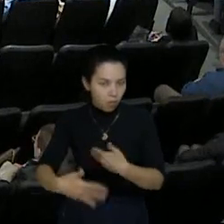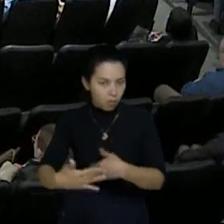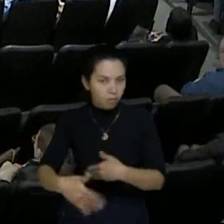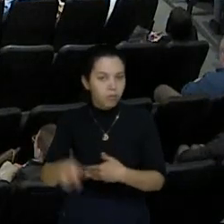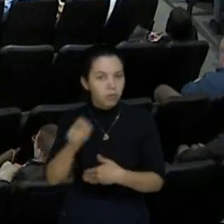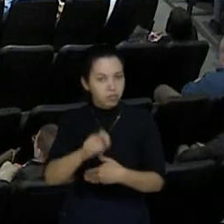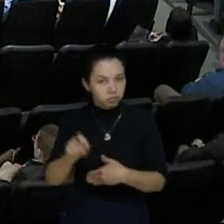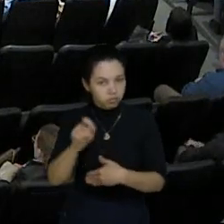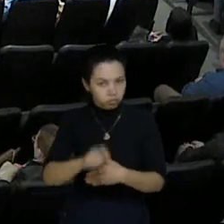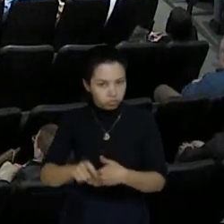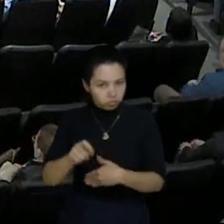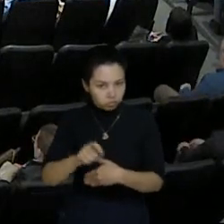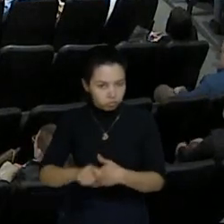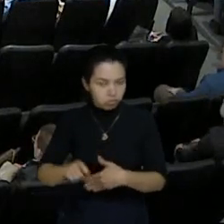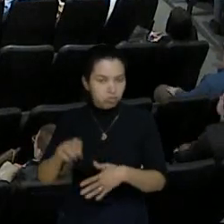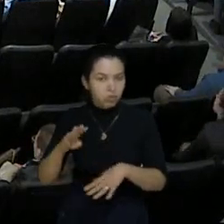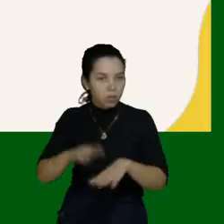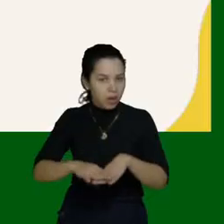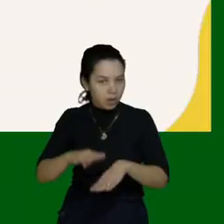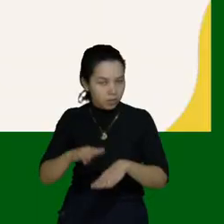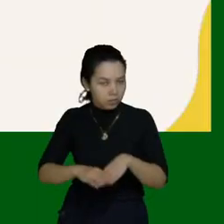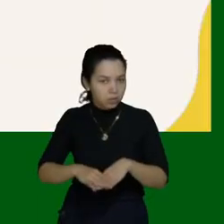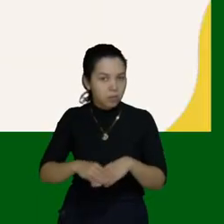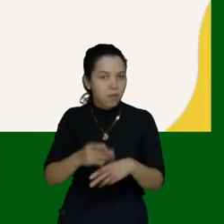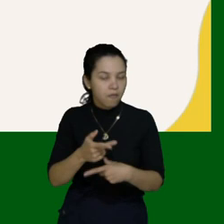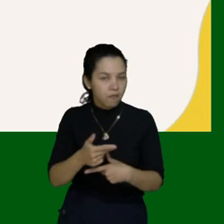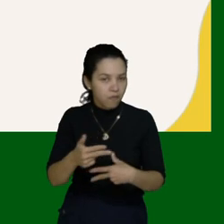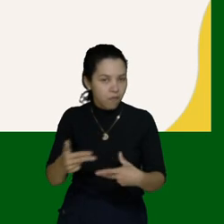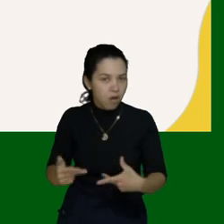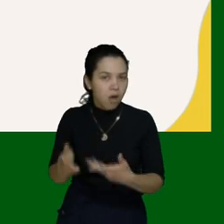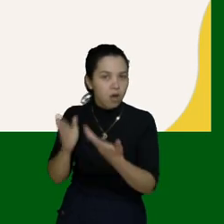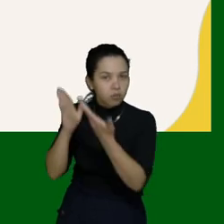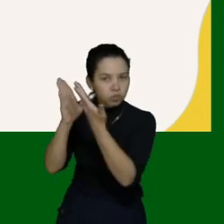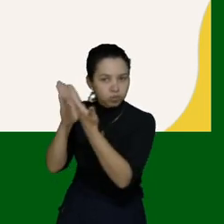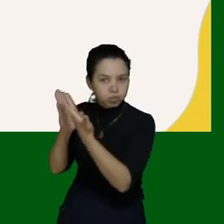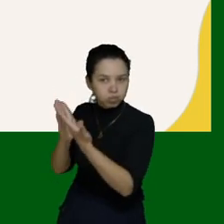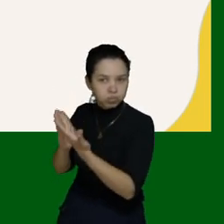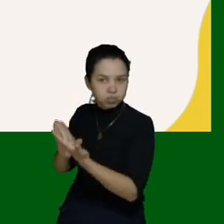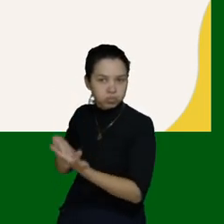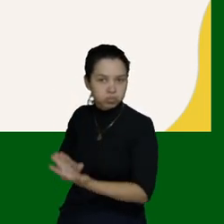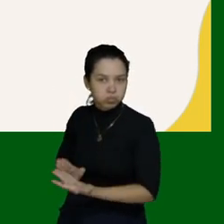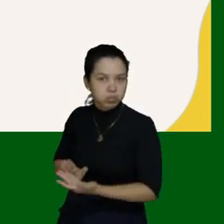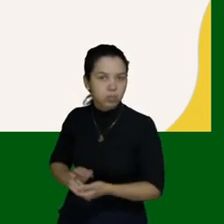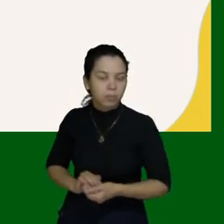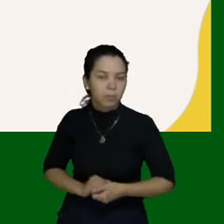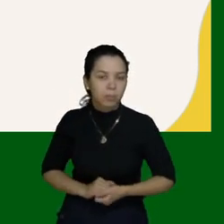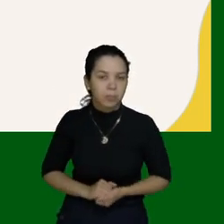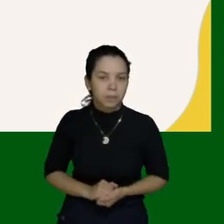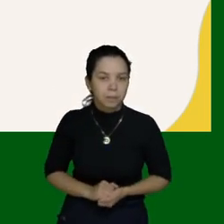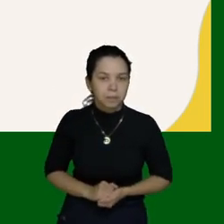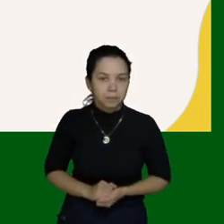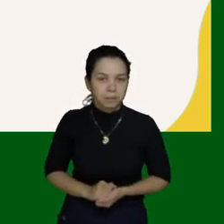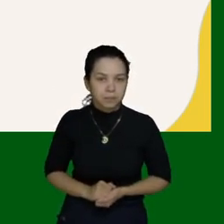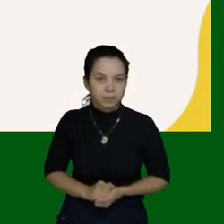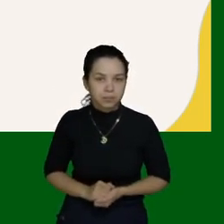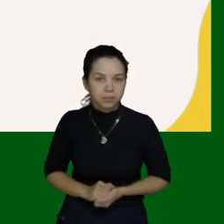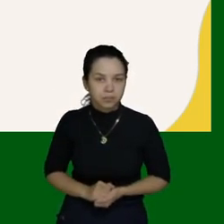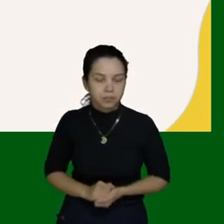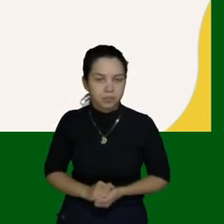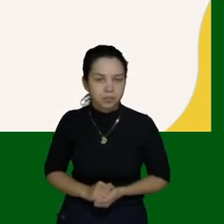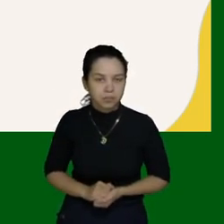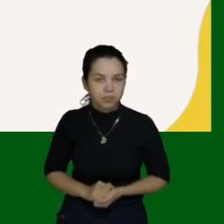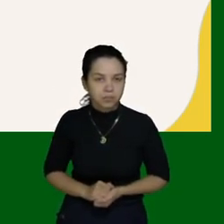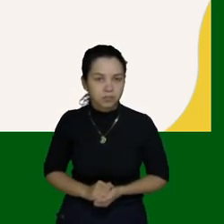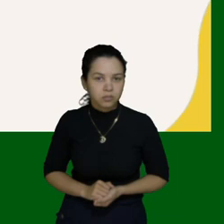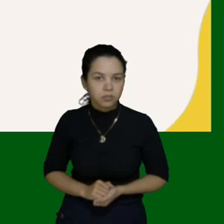aritmética ditado topológico técnicas projetivas a o pop TT que é um protocolo de